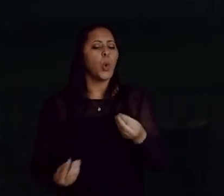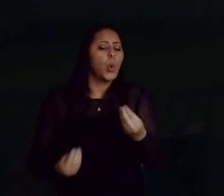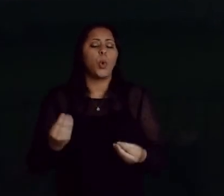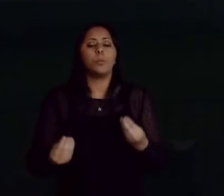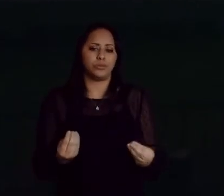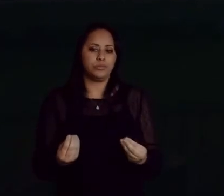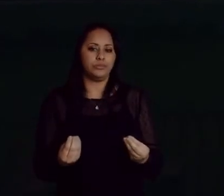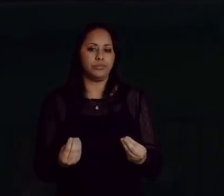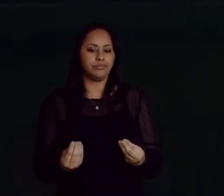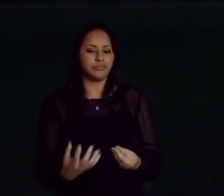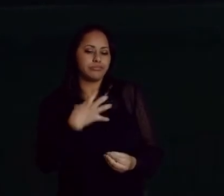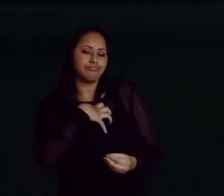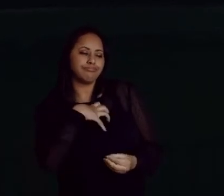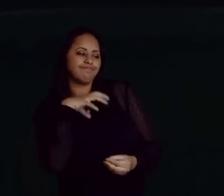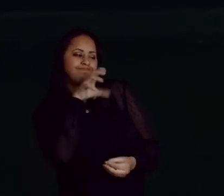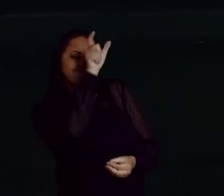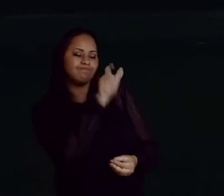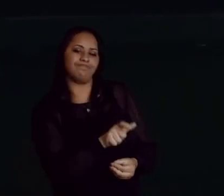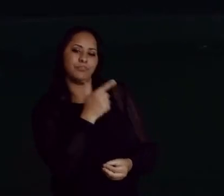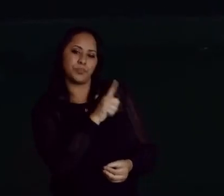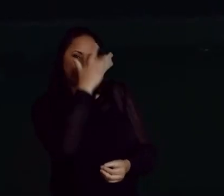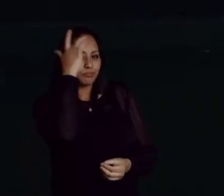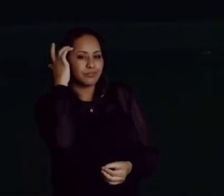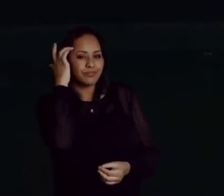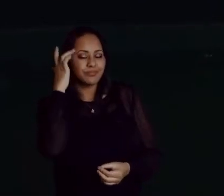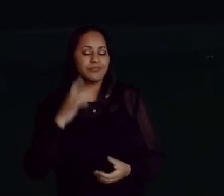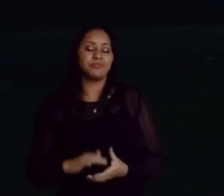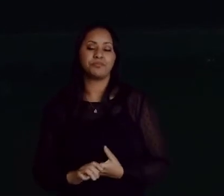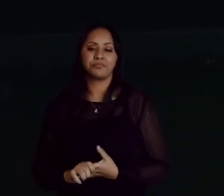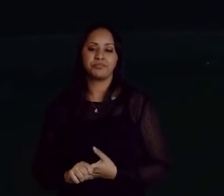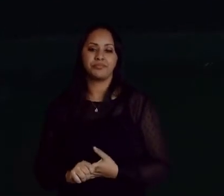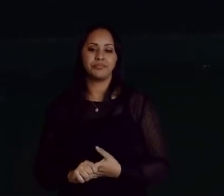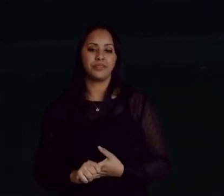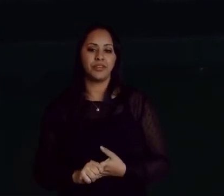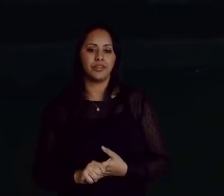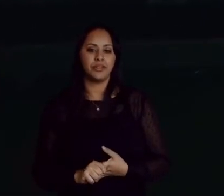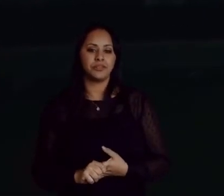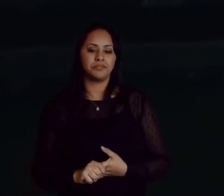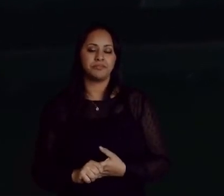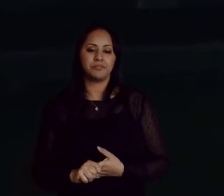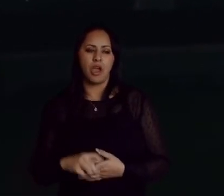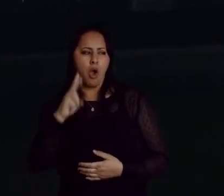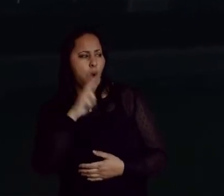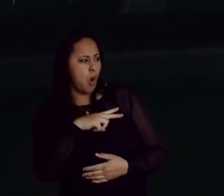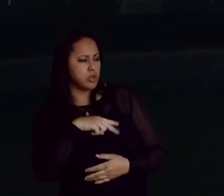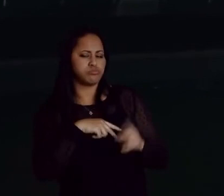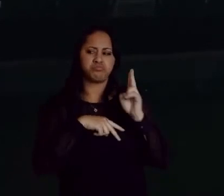é esse temperamento do meu cônjuge. Olho de cá, o de